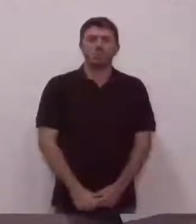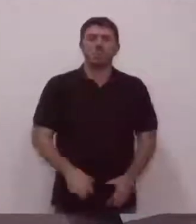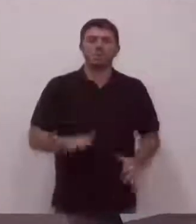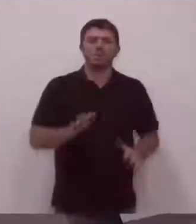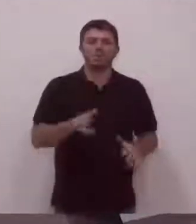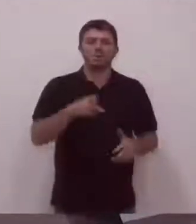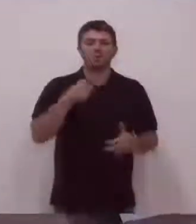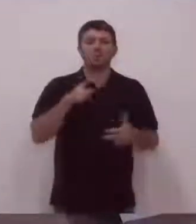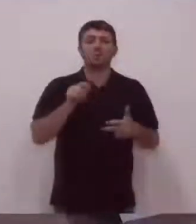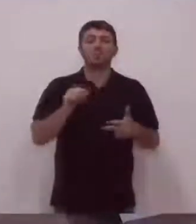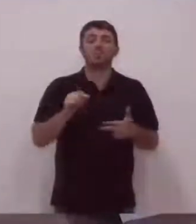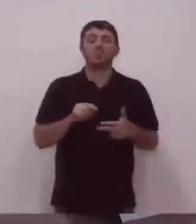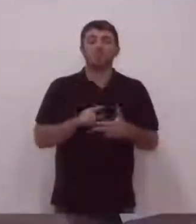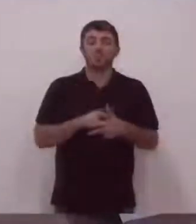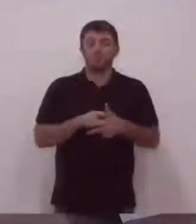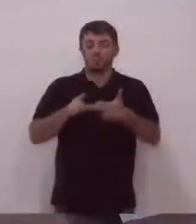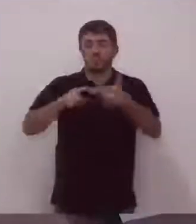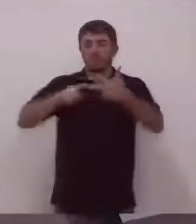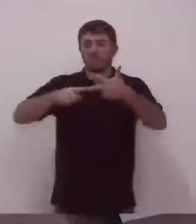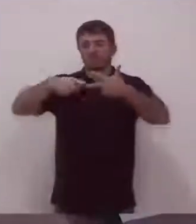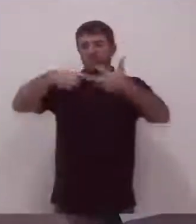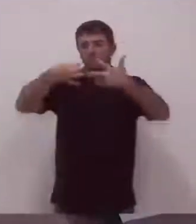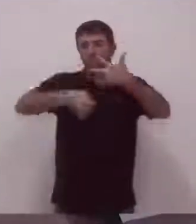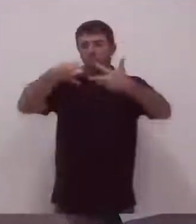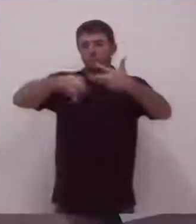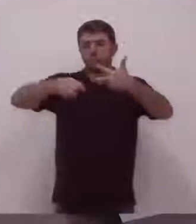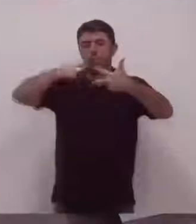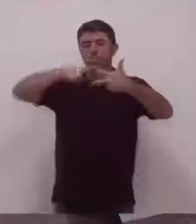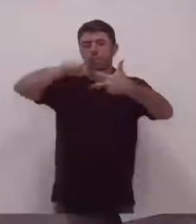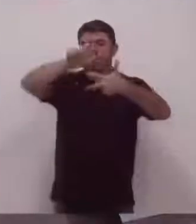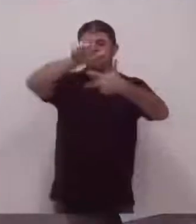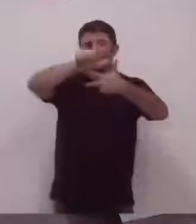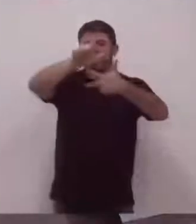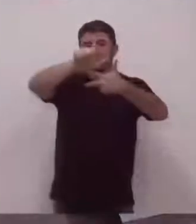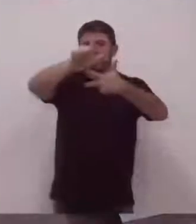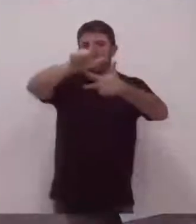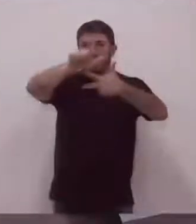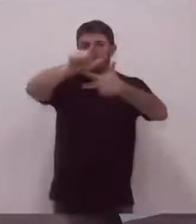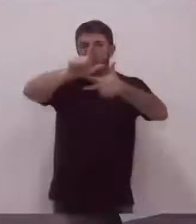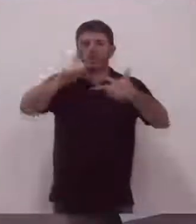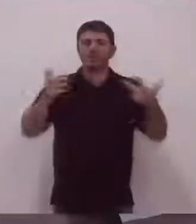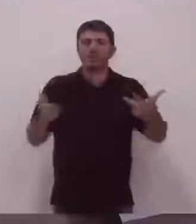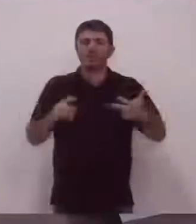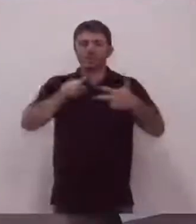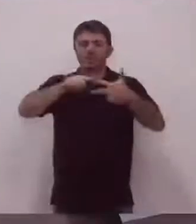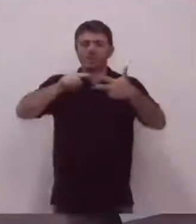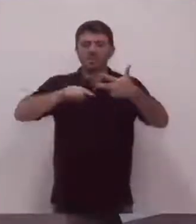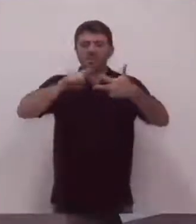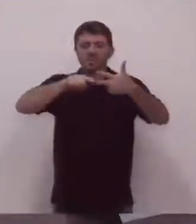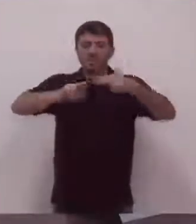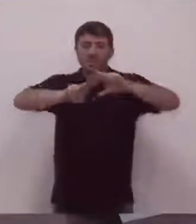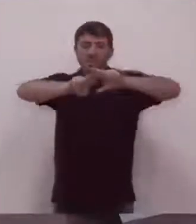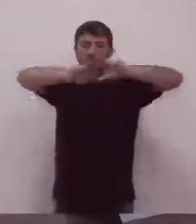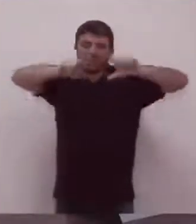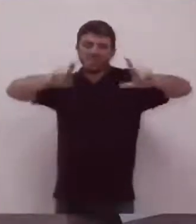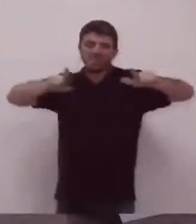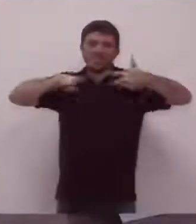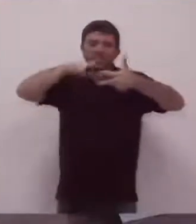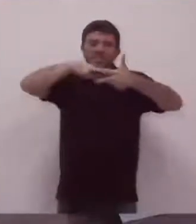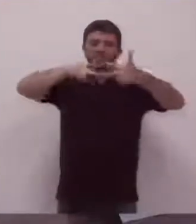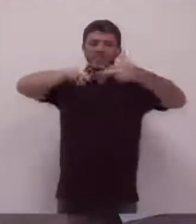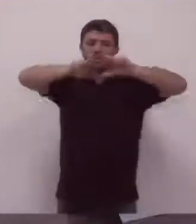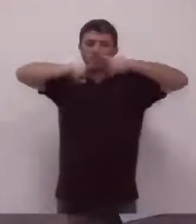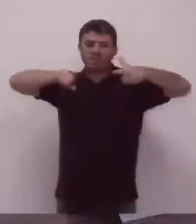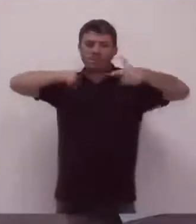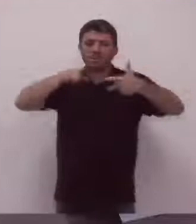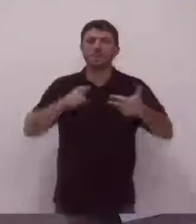e o legislativo são independentes e julgam questões diferentes. Se fosse para julgar a mesma coisa, se fosse poderes, né, com